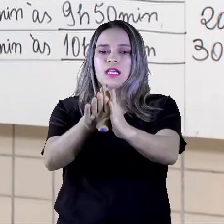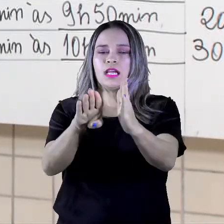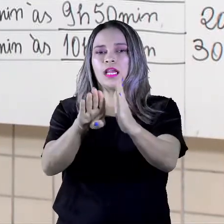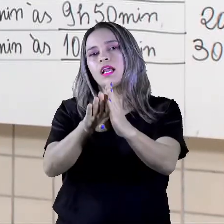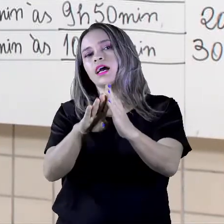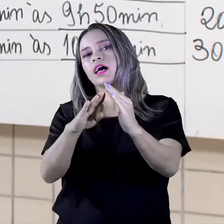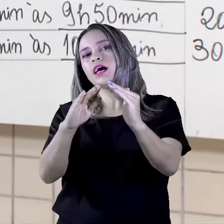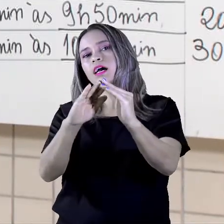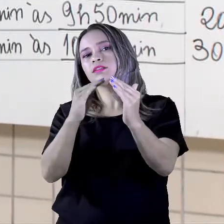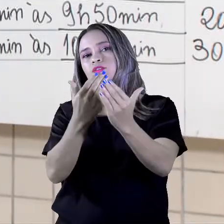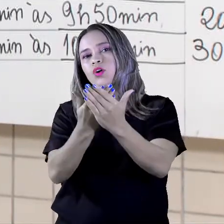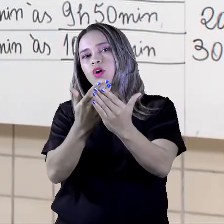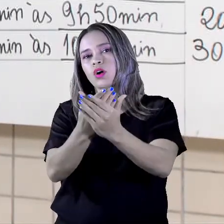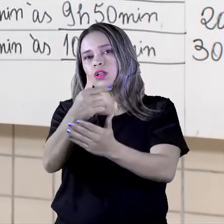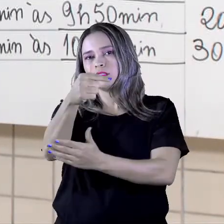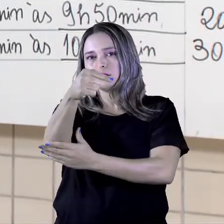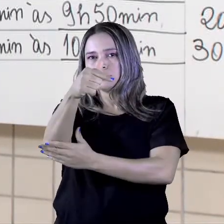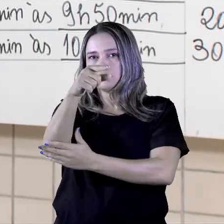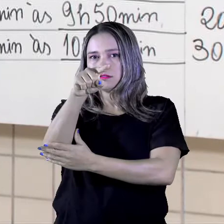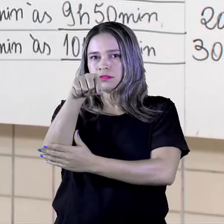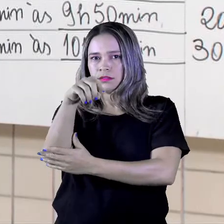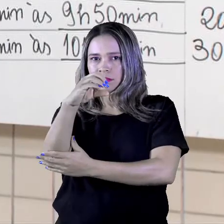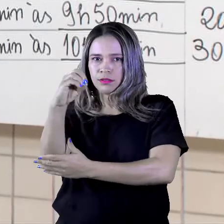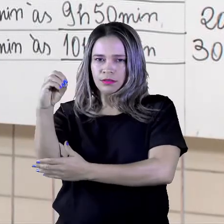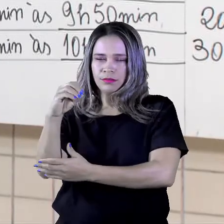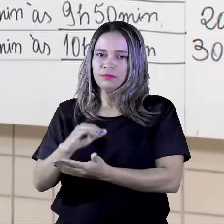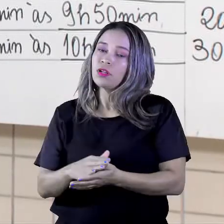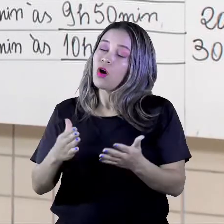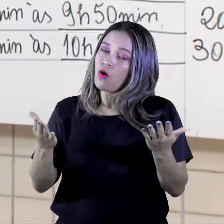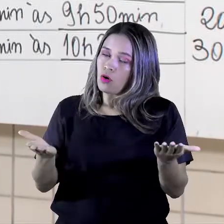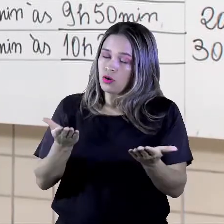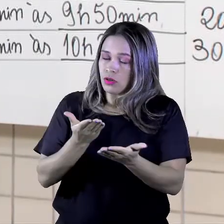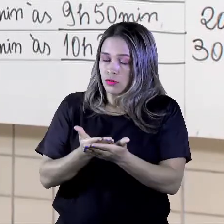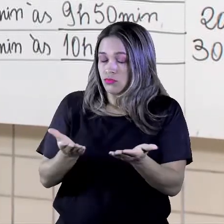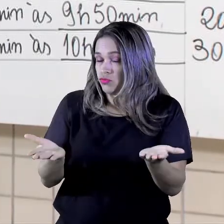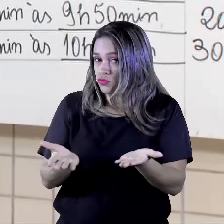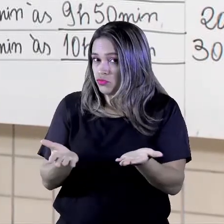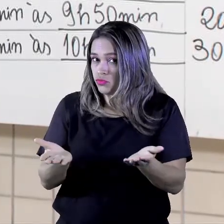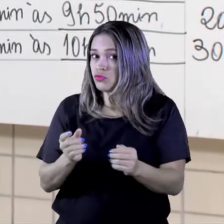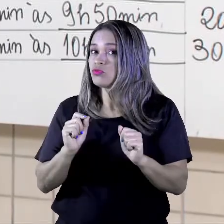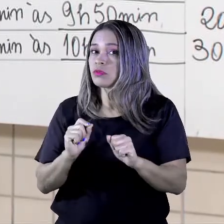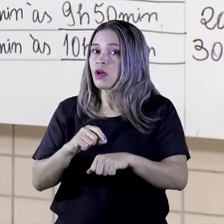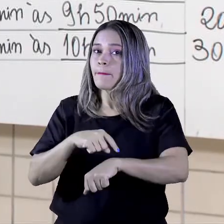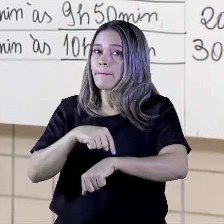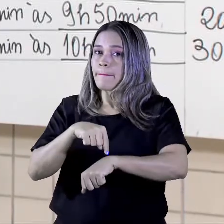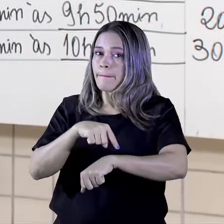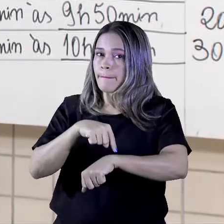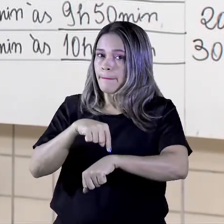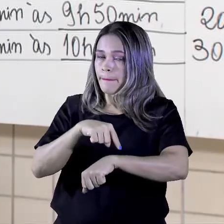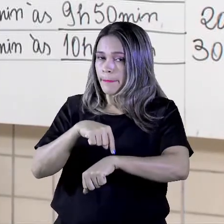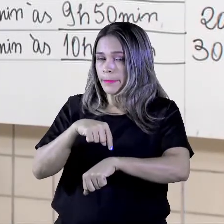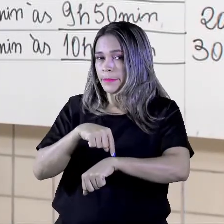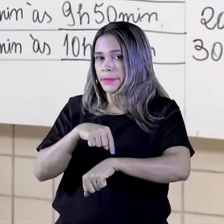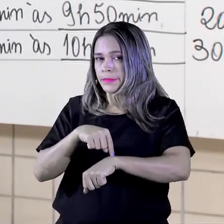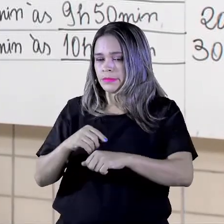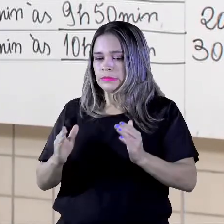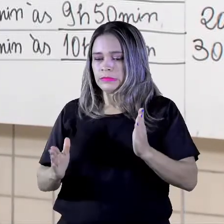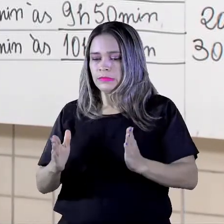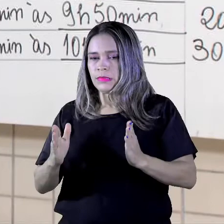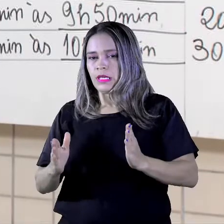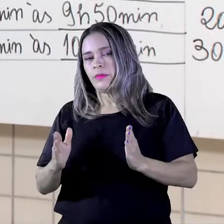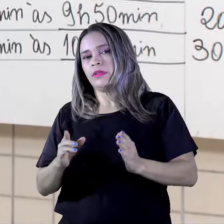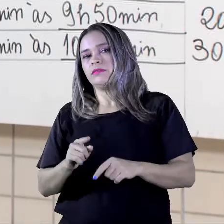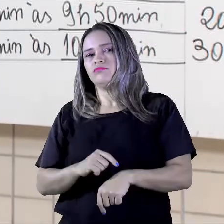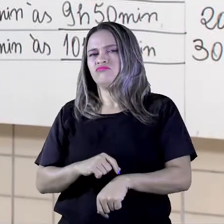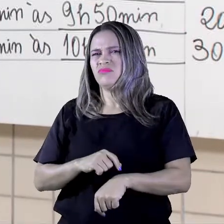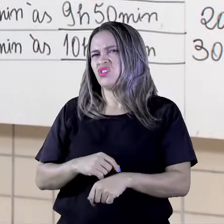horas. Beleza? Então, essa é a nossa aula de hoje sobre medição de intervalo de tempo de coisas